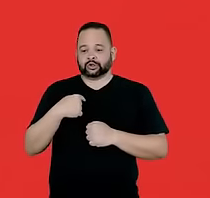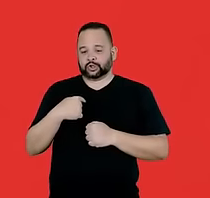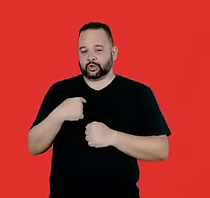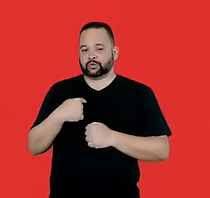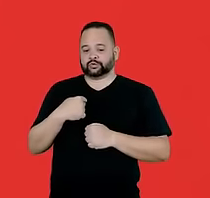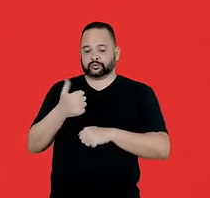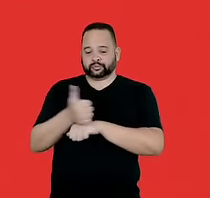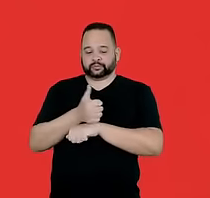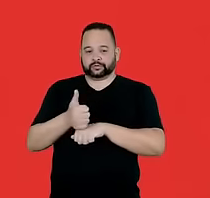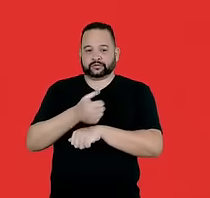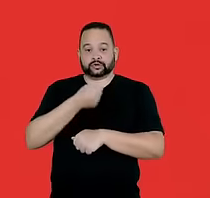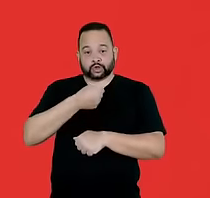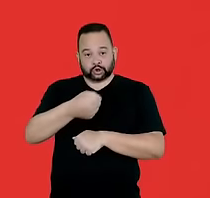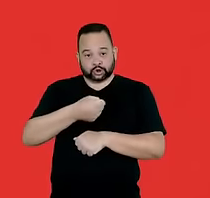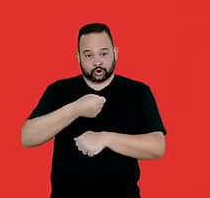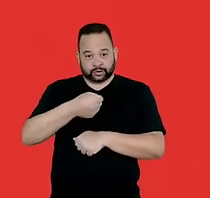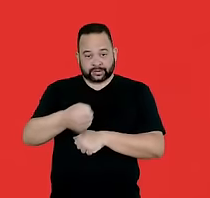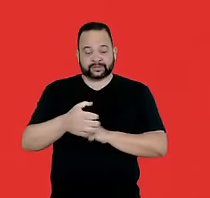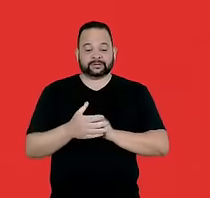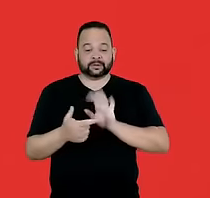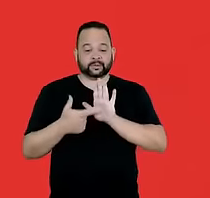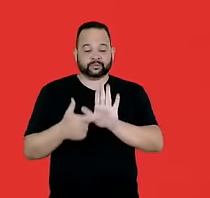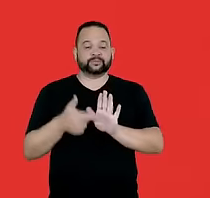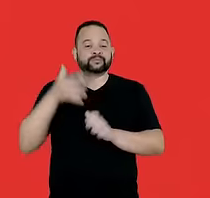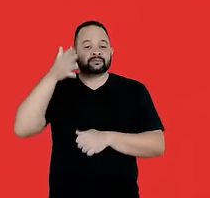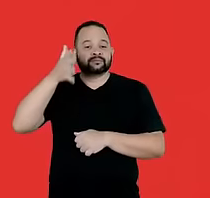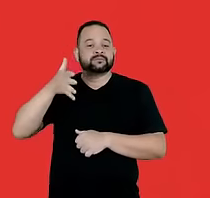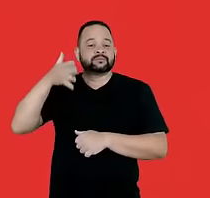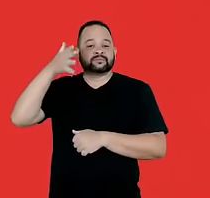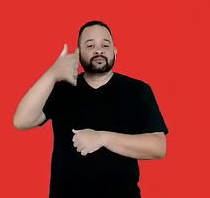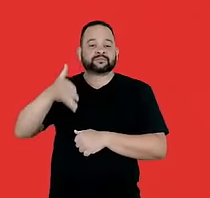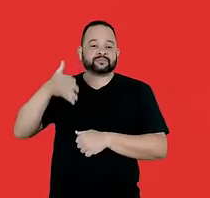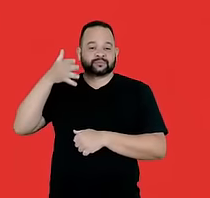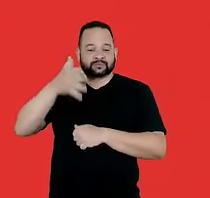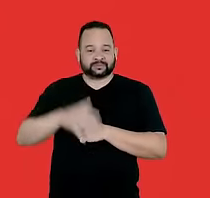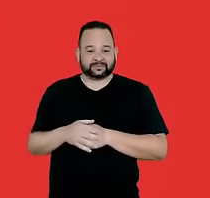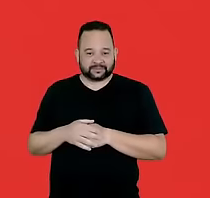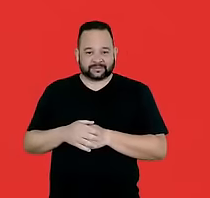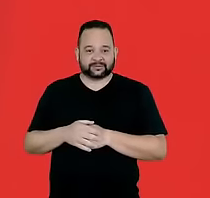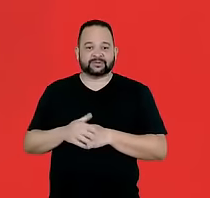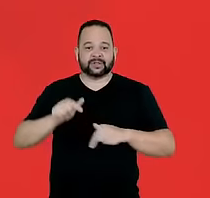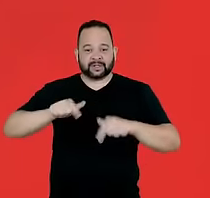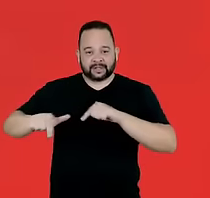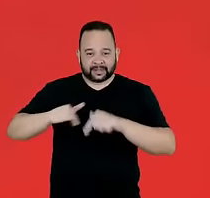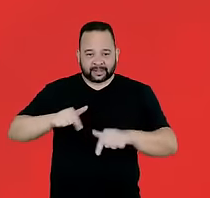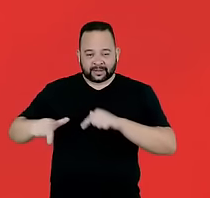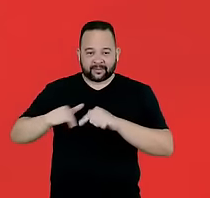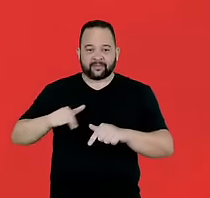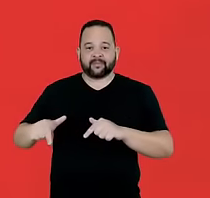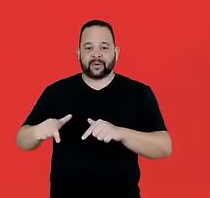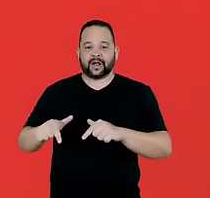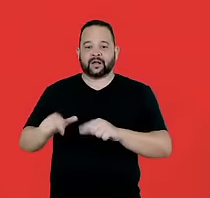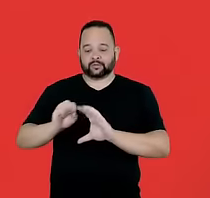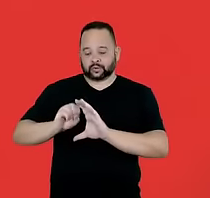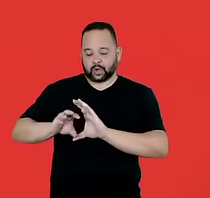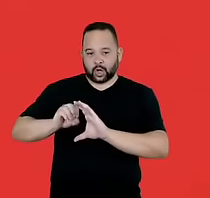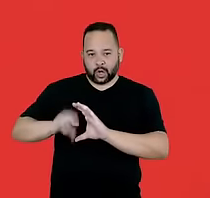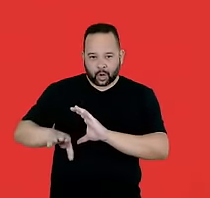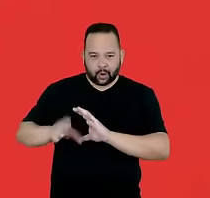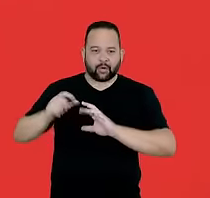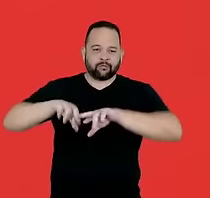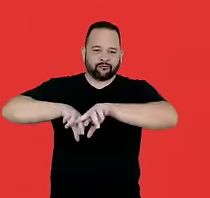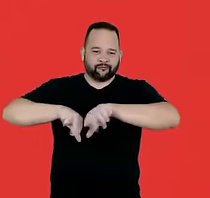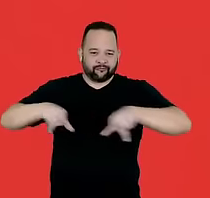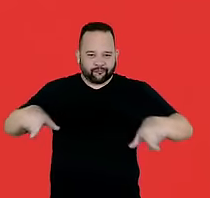apresentadora palestrante com passagens pela Globo News pela TV Globo jornal da Globo Jornal Nacional